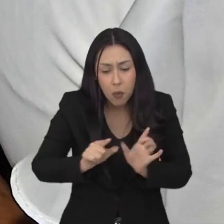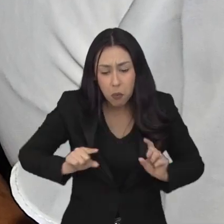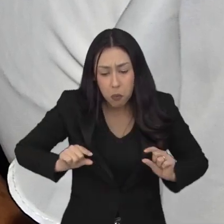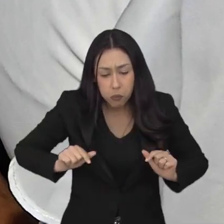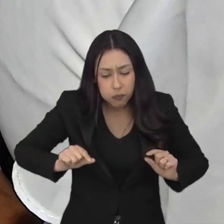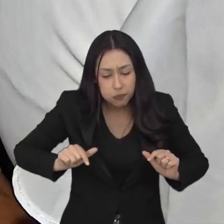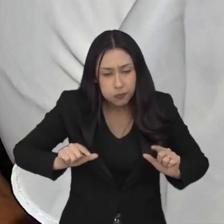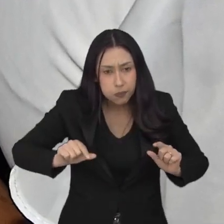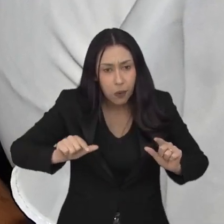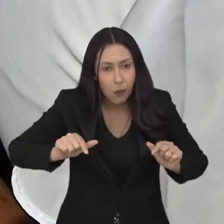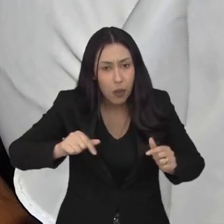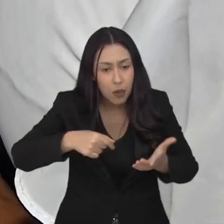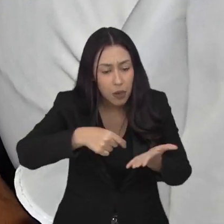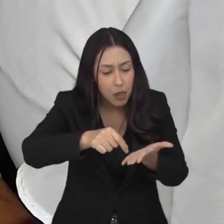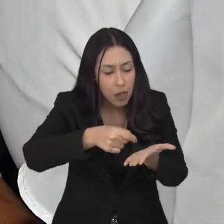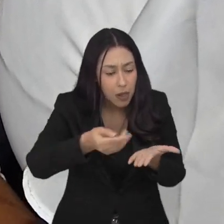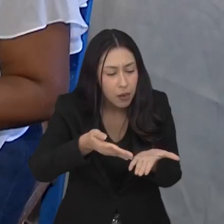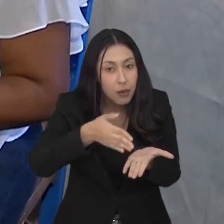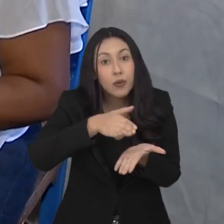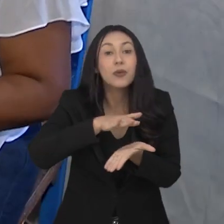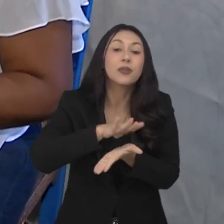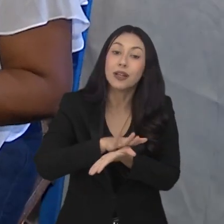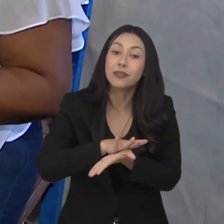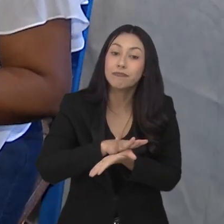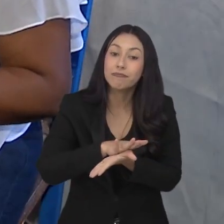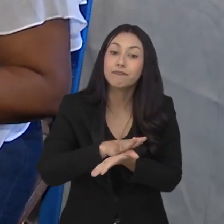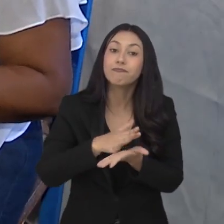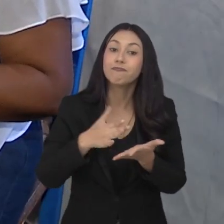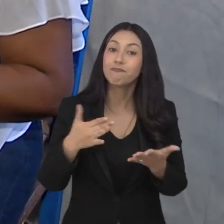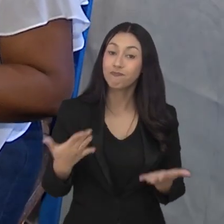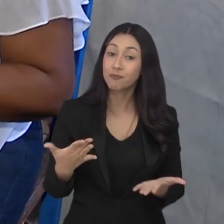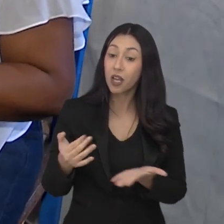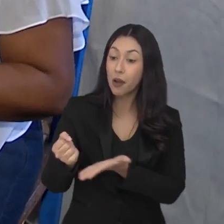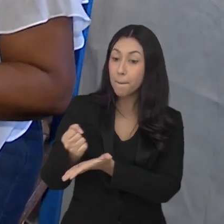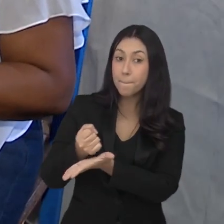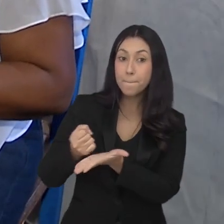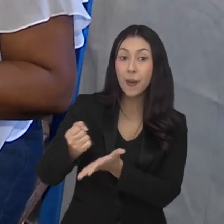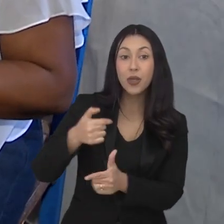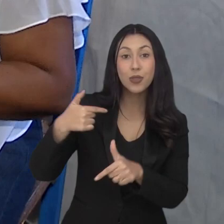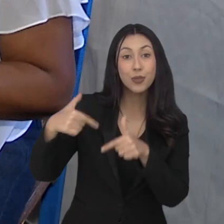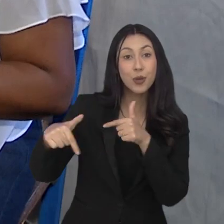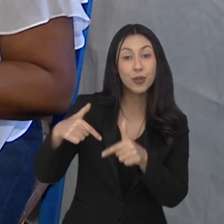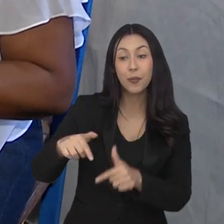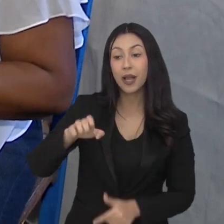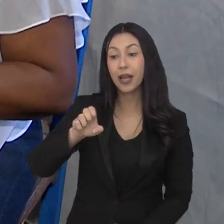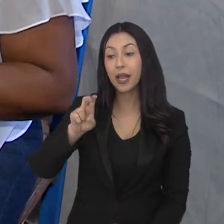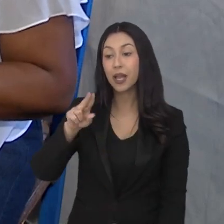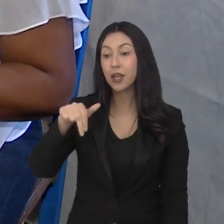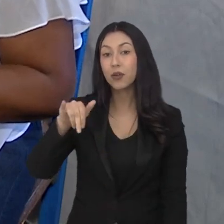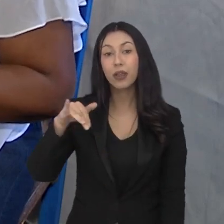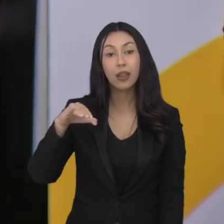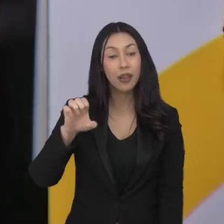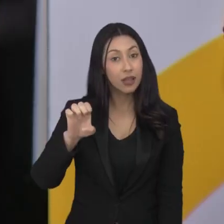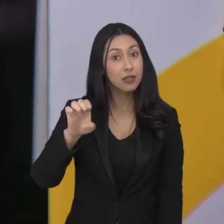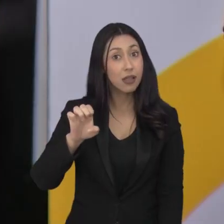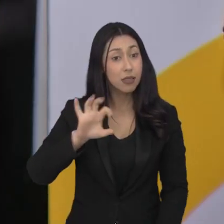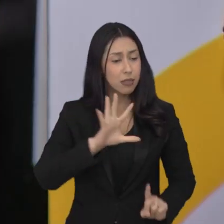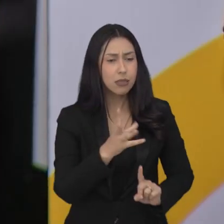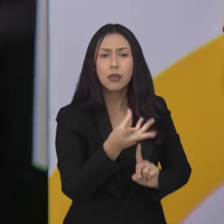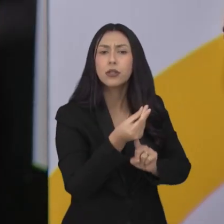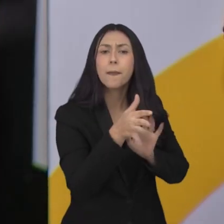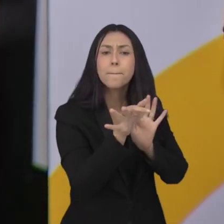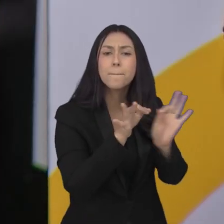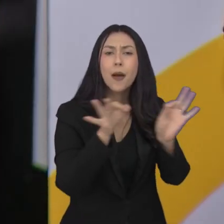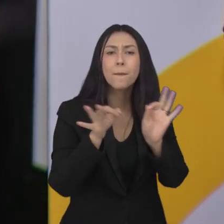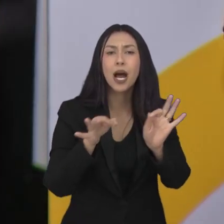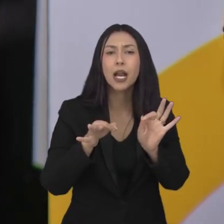bem apertado e colar a outra ponta. Esse é o passo a passo do rolete, a base de todo o trabalho da Eunice. Ela é